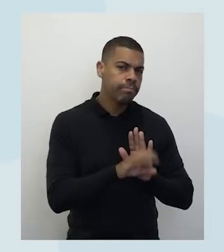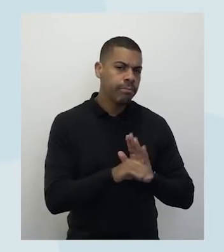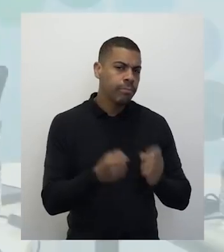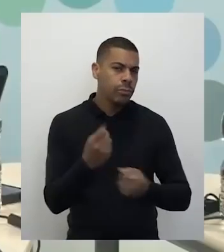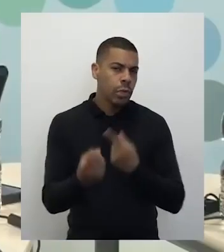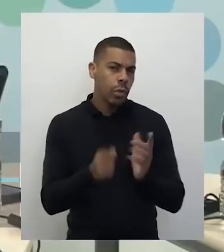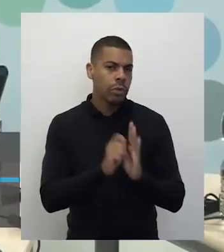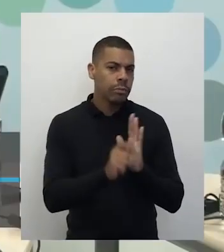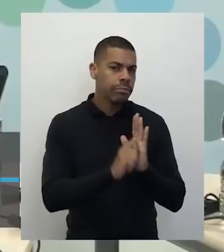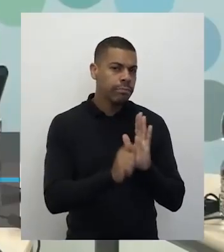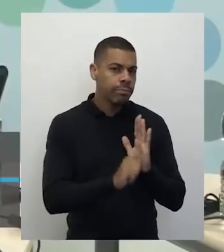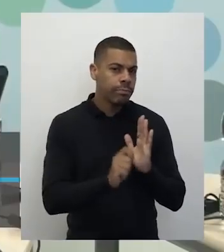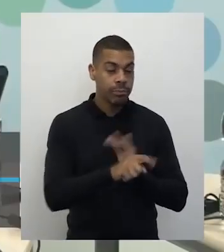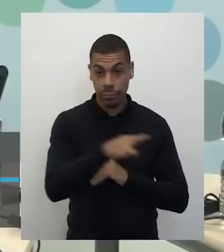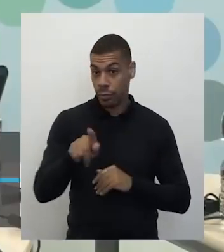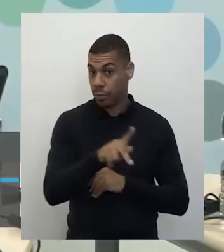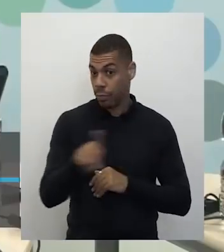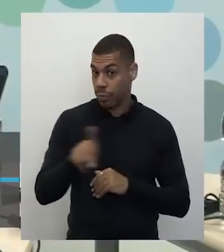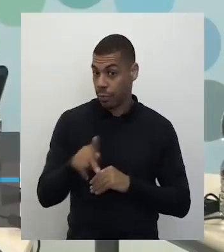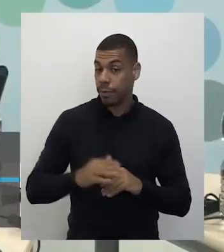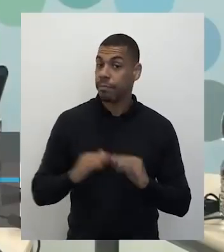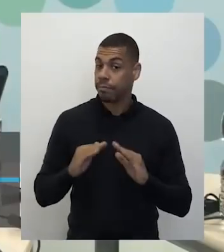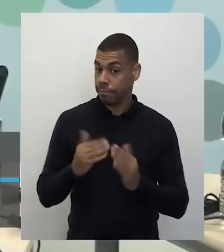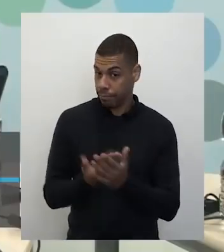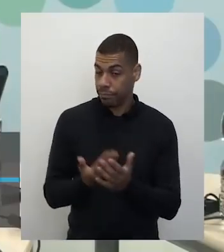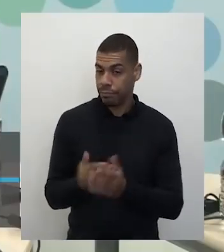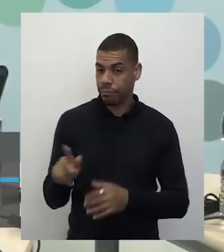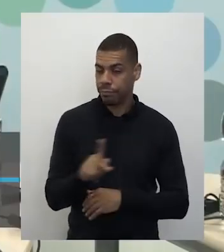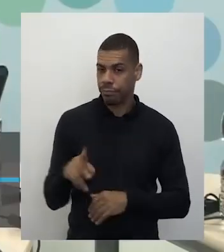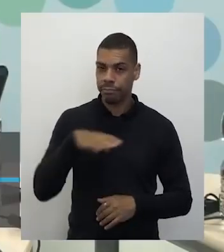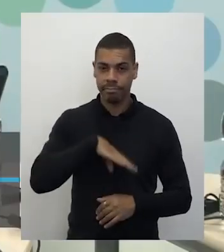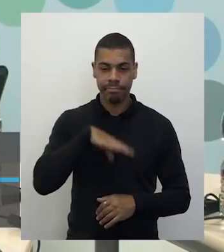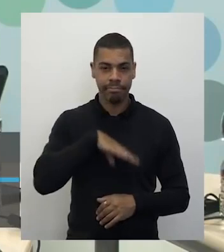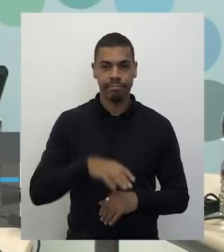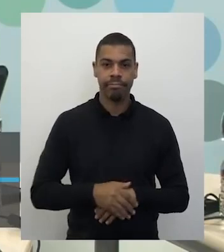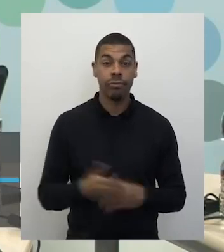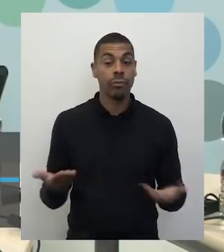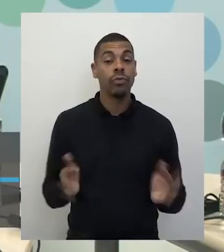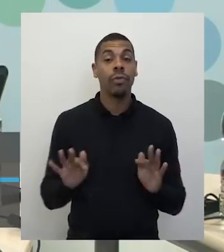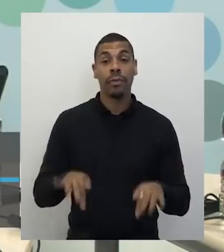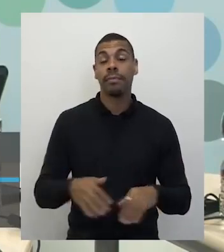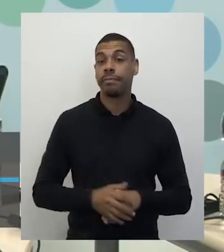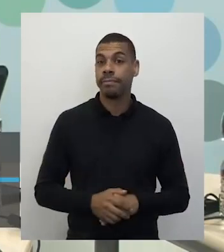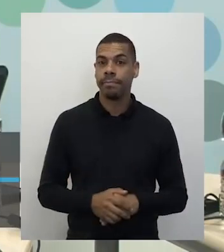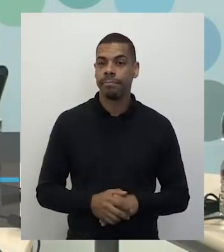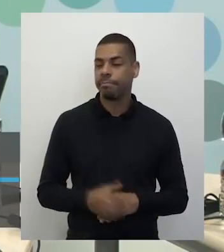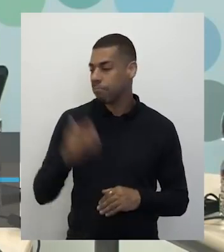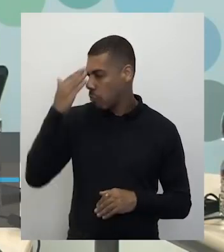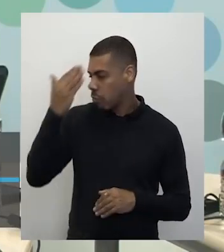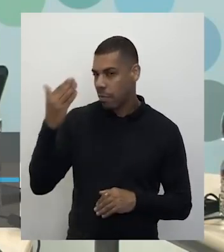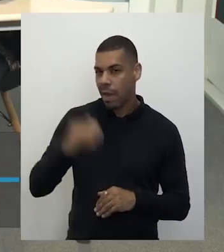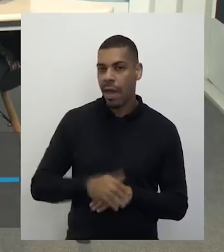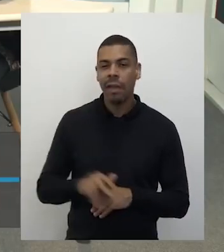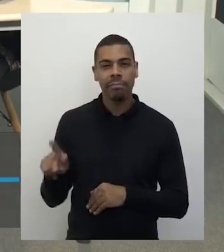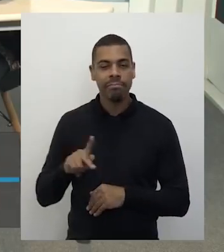professora de vocês pode aprofundar isso e a gente vai em algumas aulas, ok? Então, por hoje foi isso. Andréia, muito obrigada pela